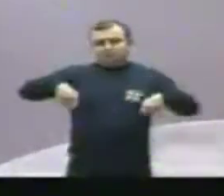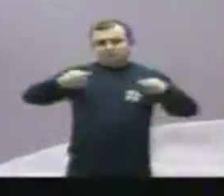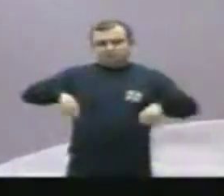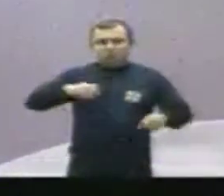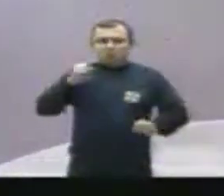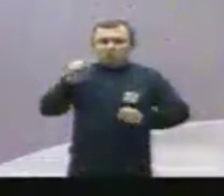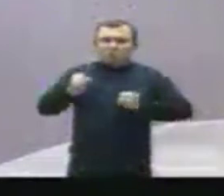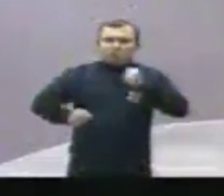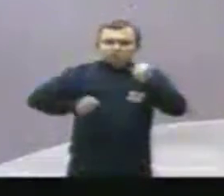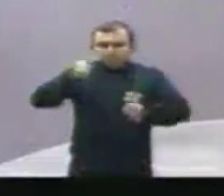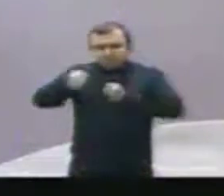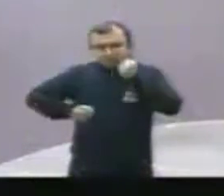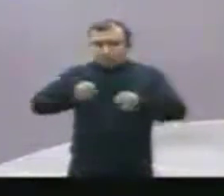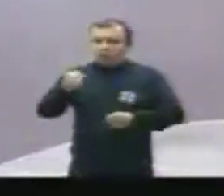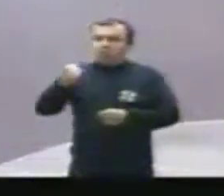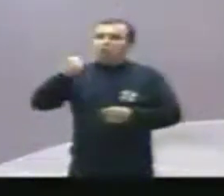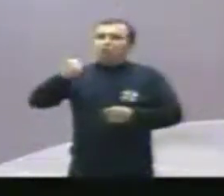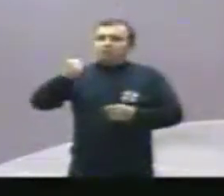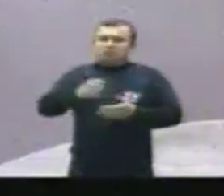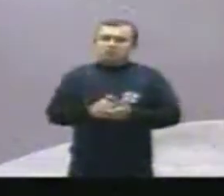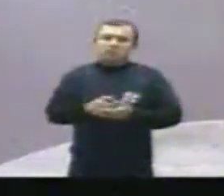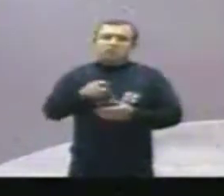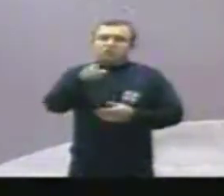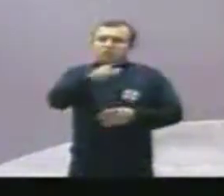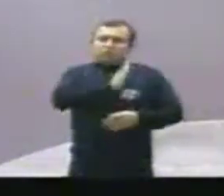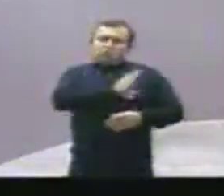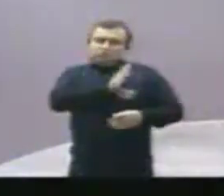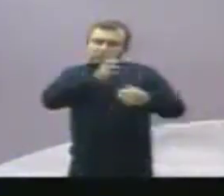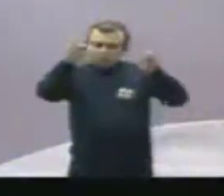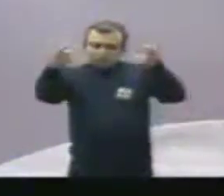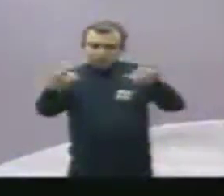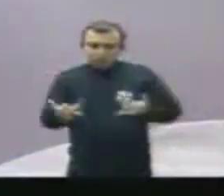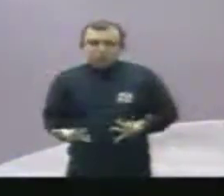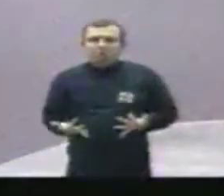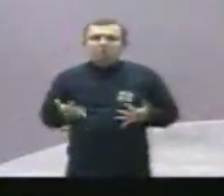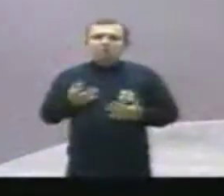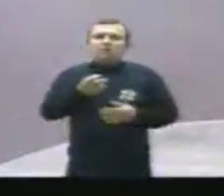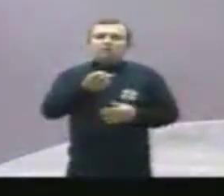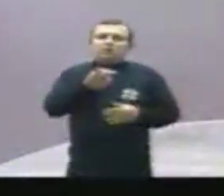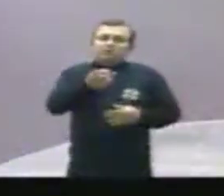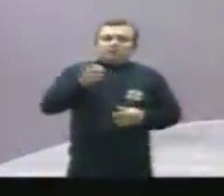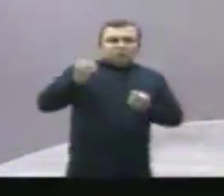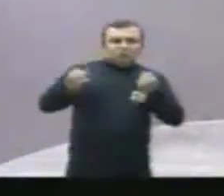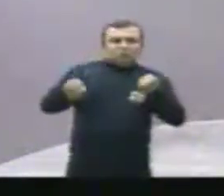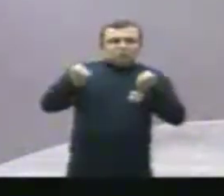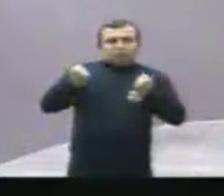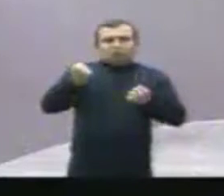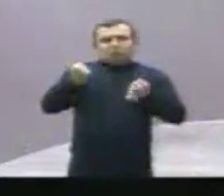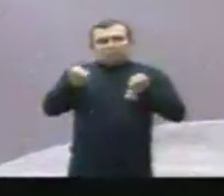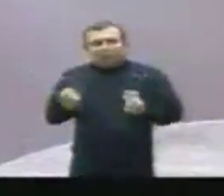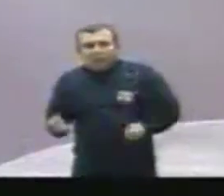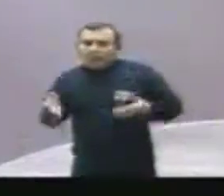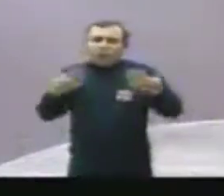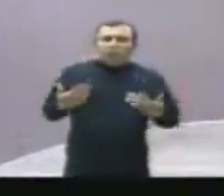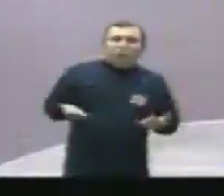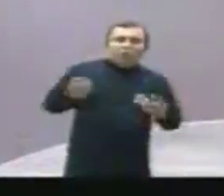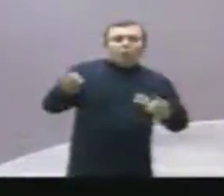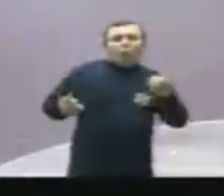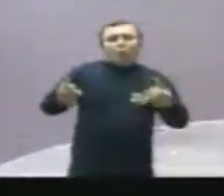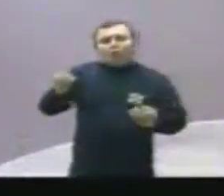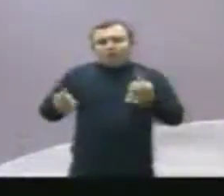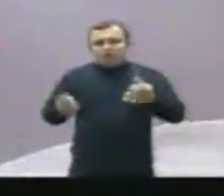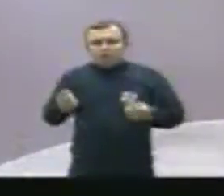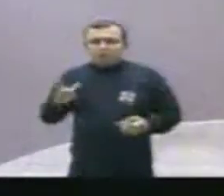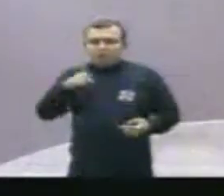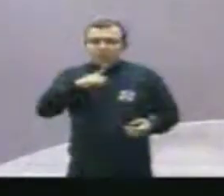ter uma atividade um pouco mais intensa. E o seu coração vai dizer isso, se o exercício está intenso, se ele está leve, né? Nós temos também